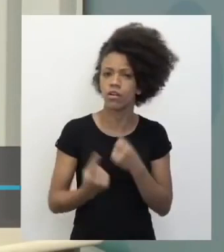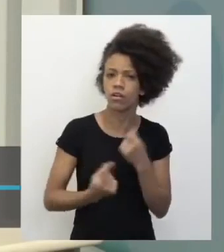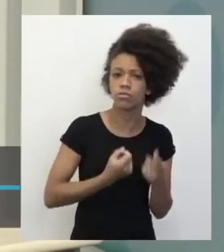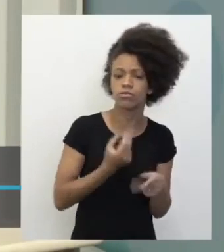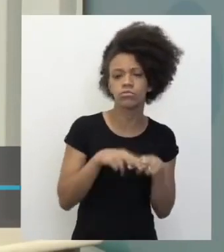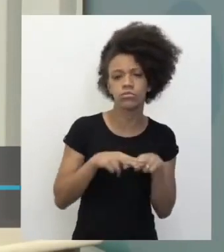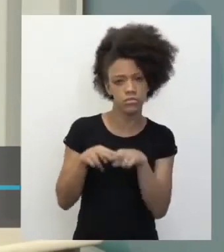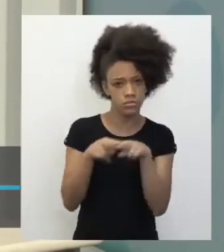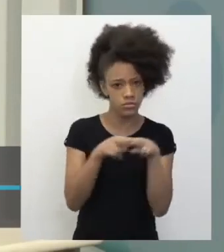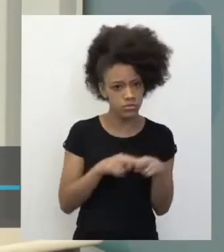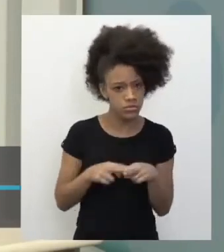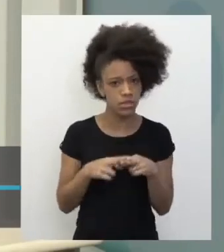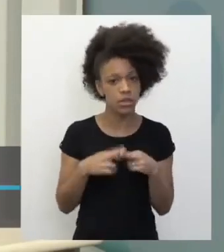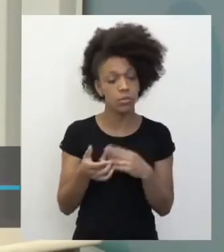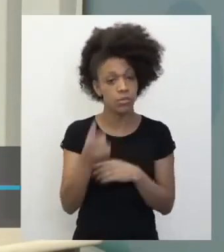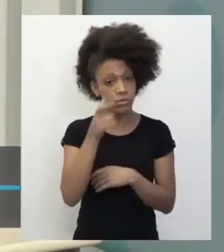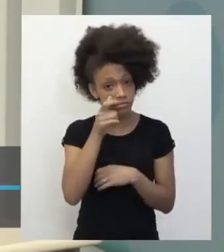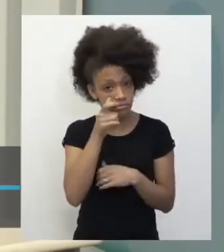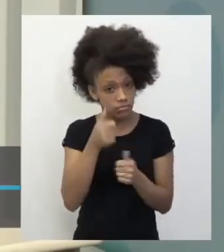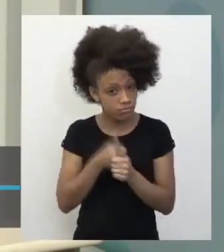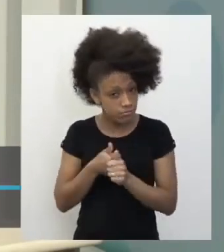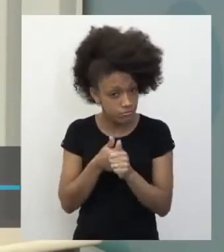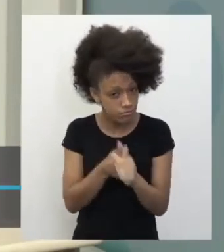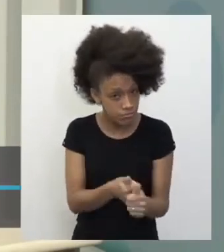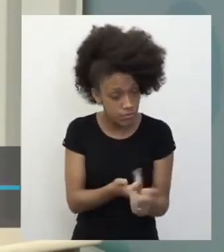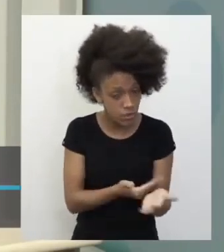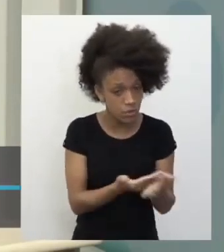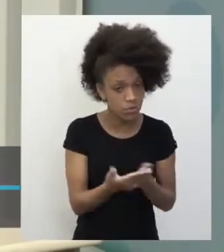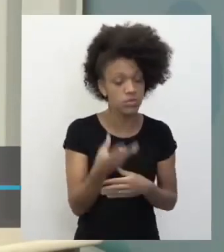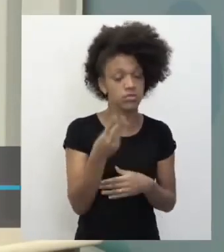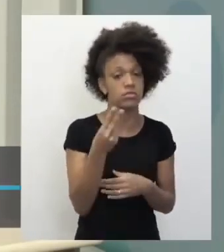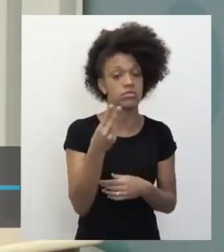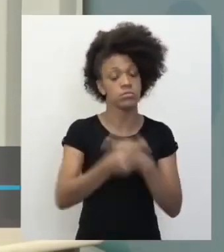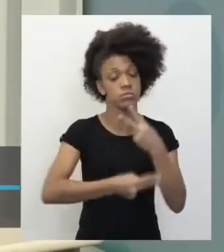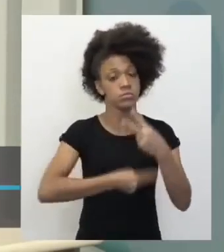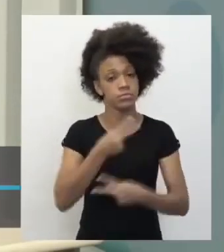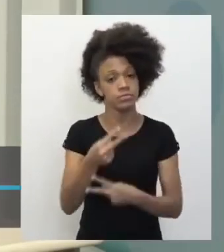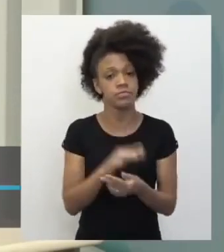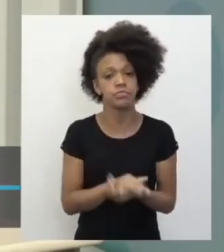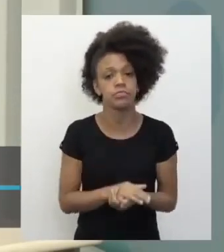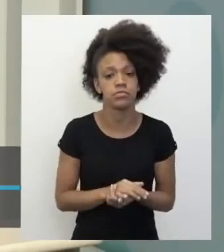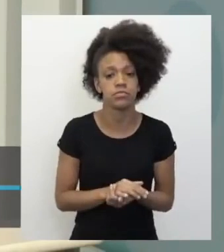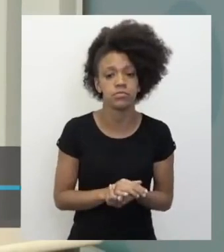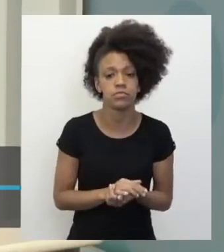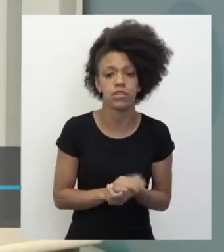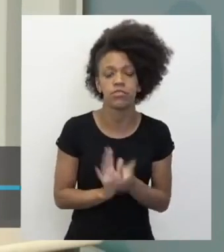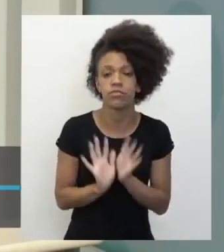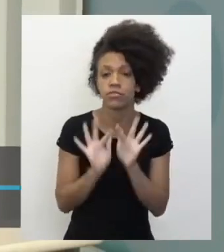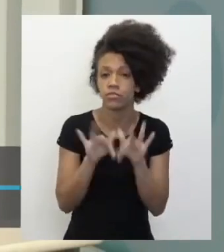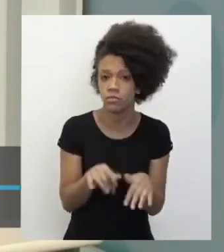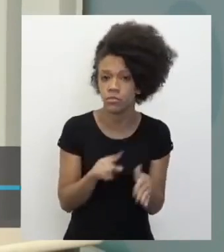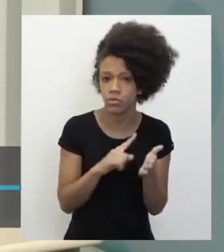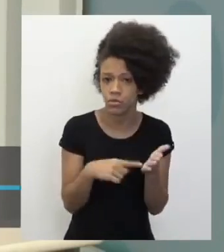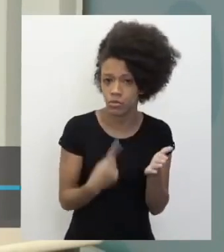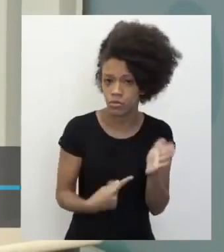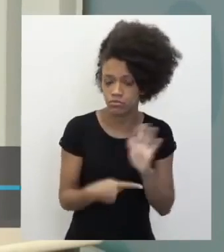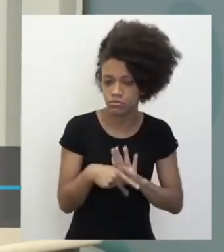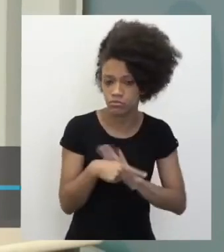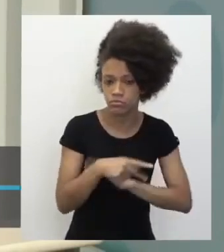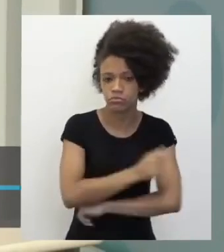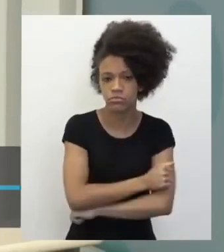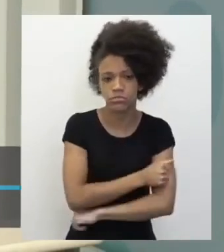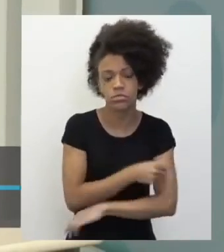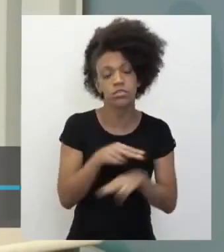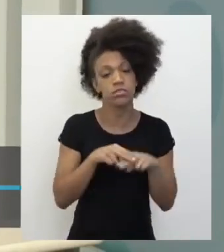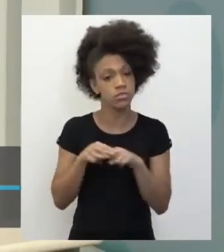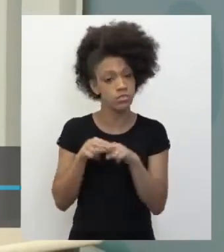conteúdos. Para quem estava acompanhando desde o começo do terceiro bimestre, nós encerramos o caderno do aluno e vamos